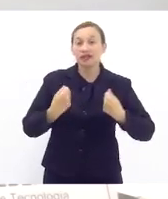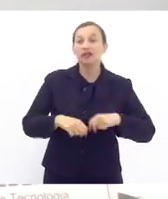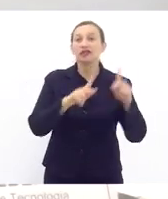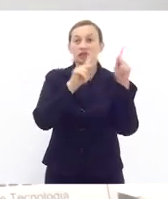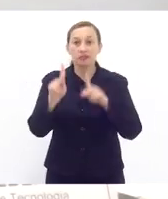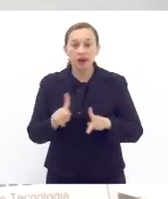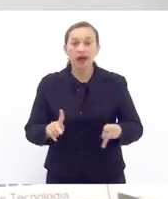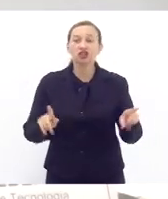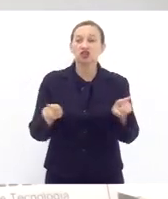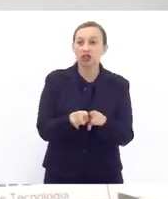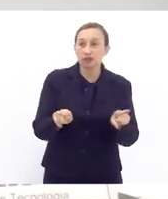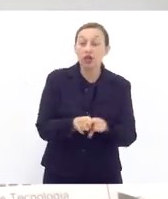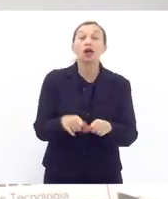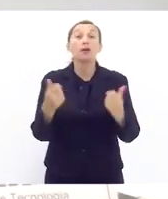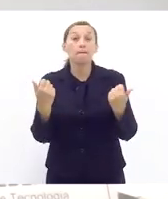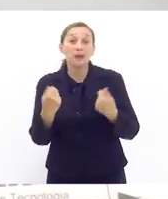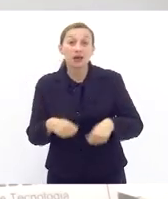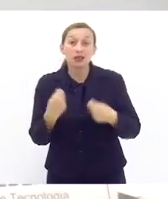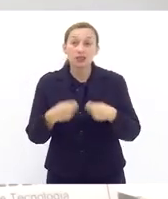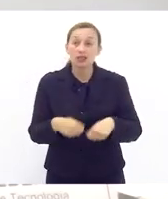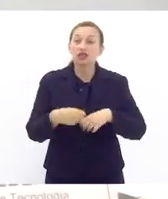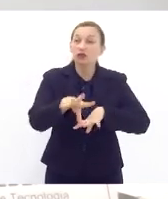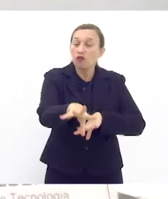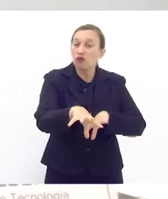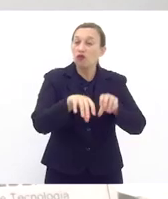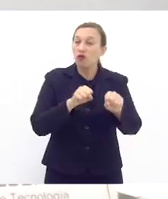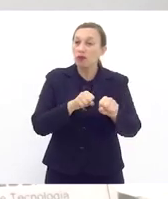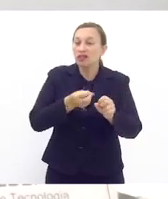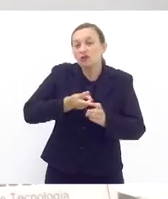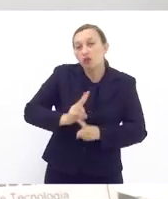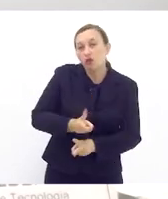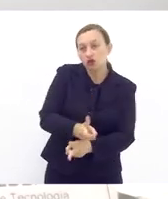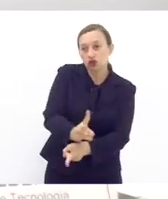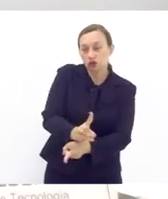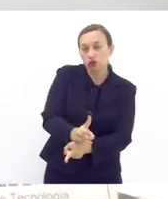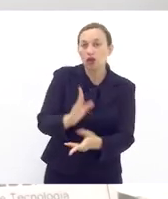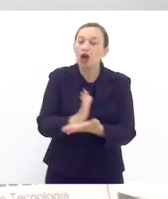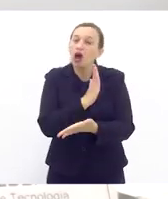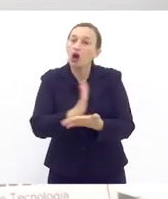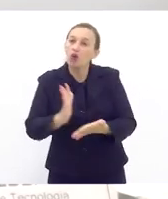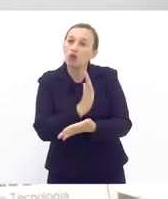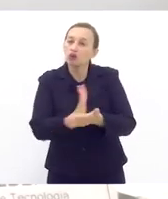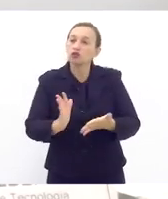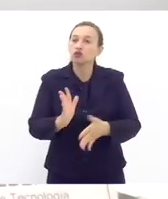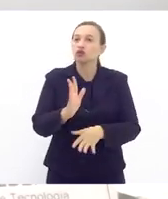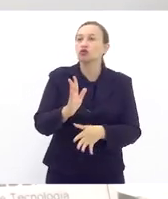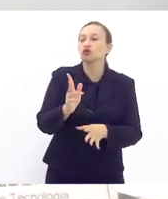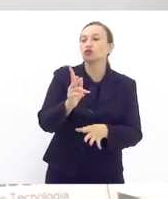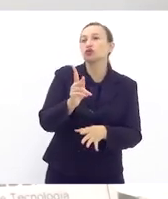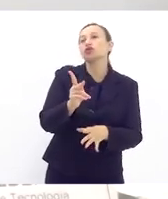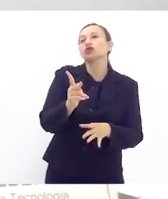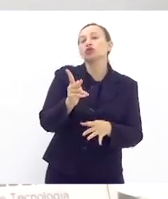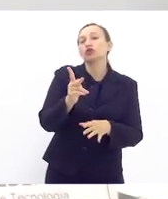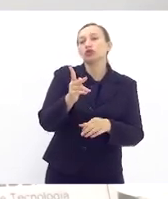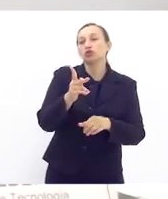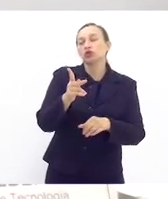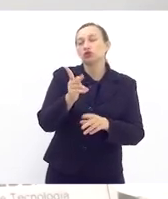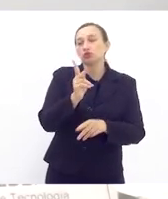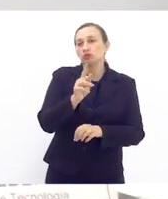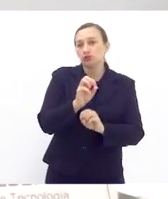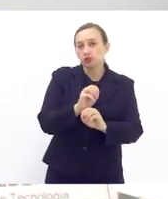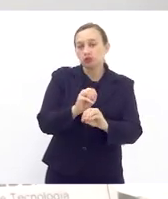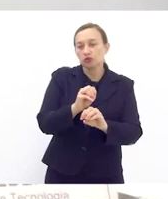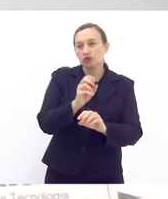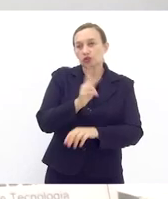também eles precisam de Formação constante alguns professores me trazem essa demanda então